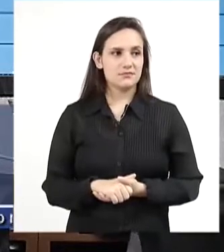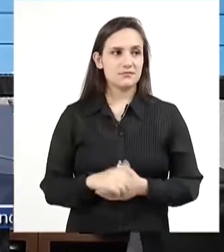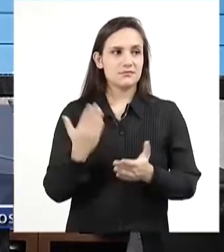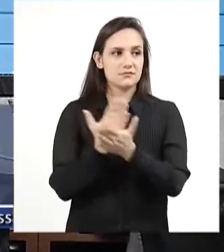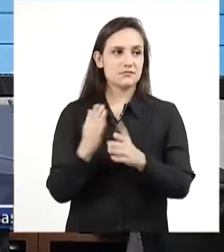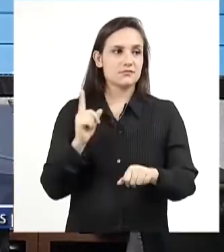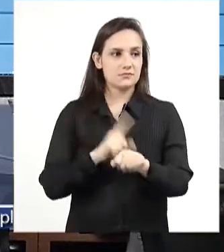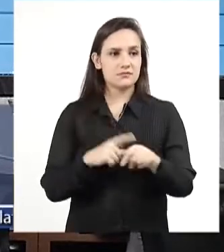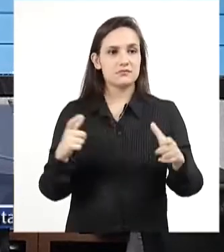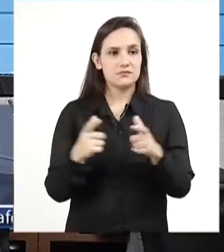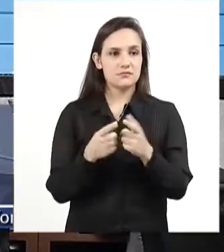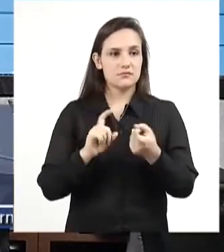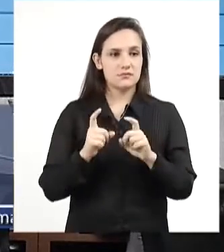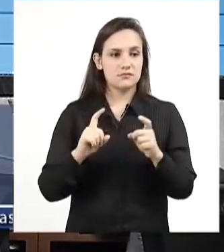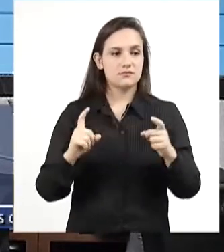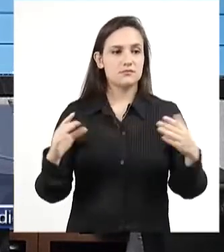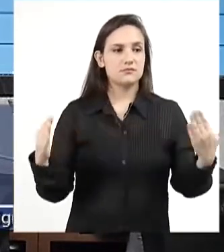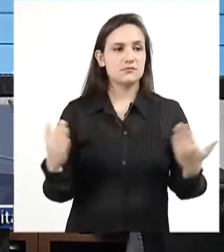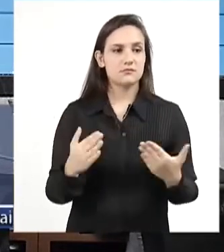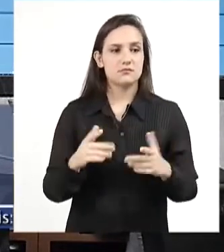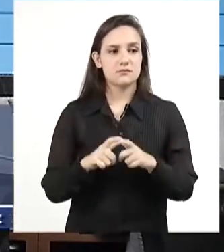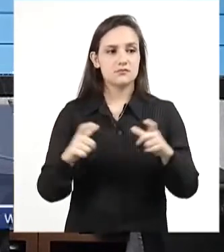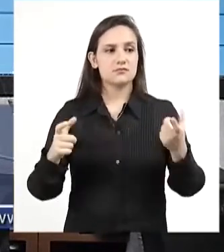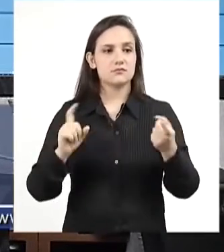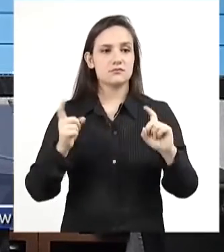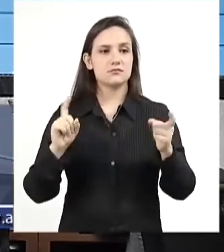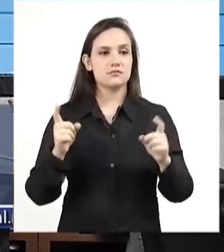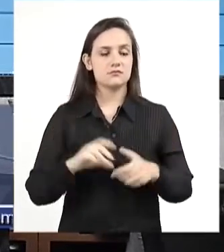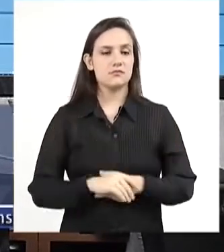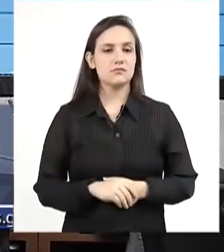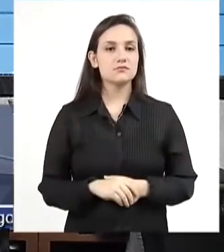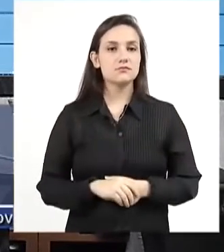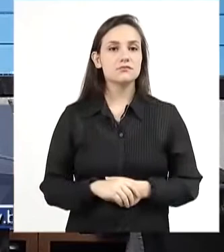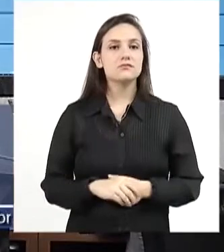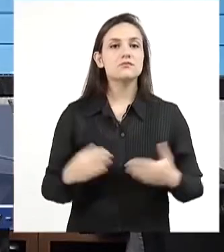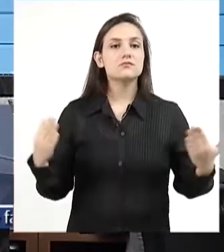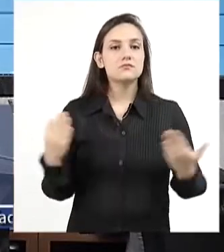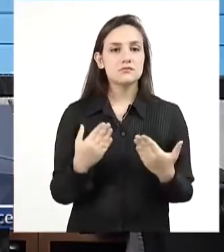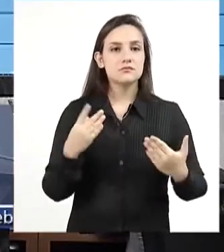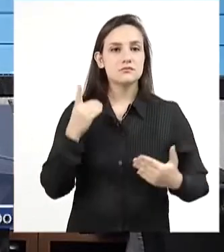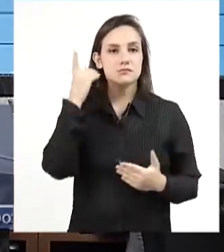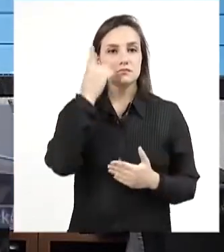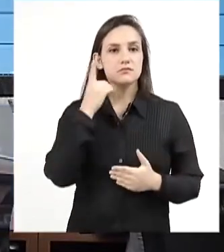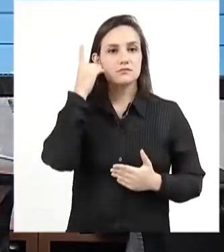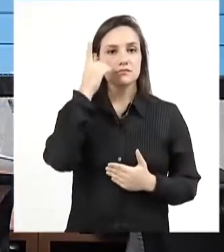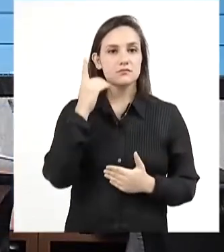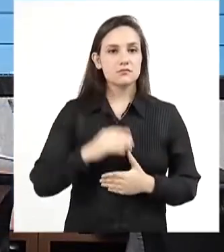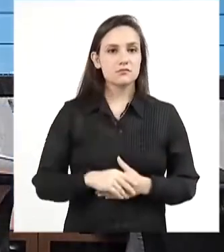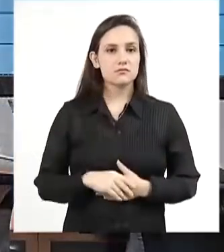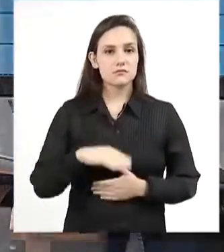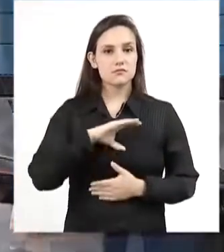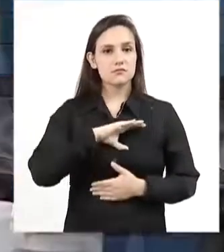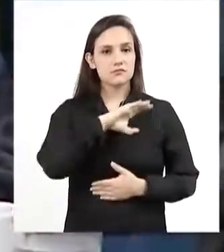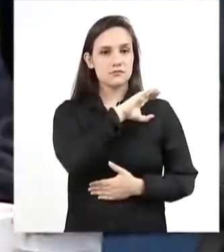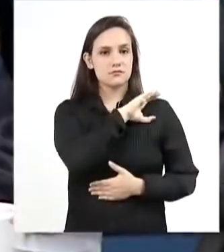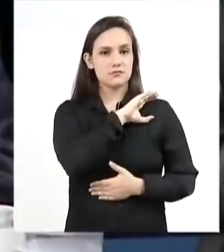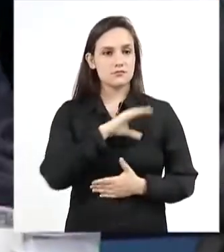Encerrado o pequeno expediente. Passemos ao grande expediente. Com a palavra ao ilustre deputado Capitão